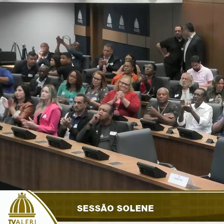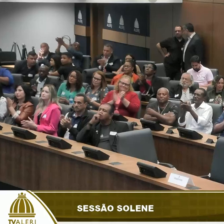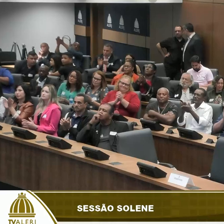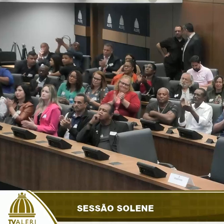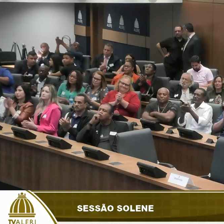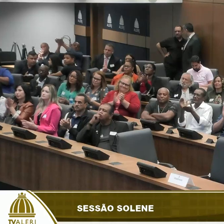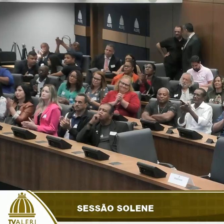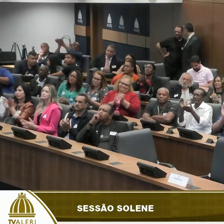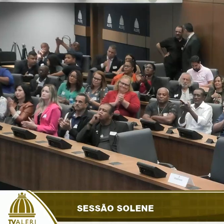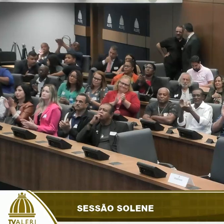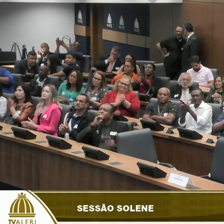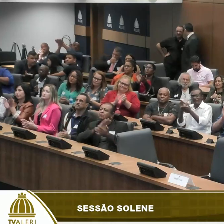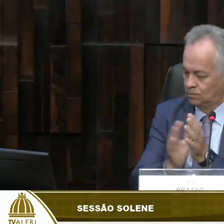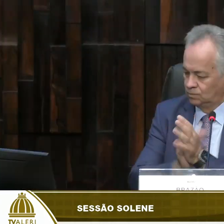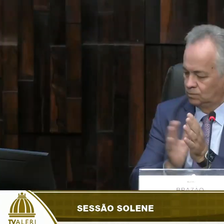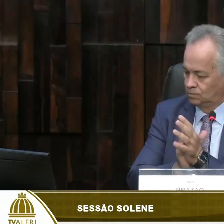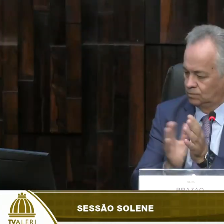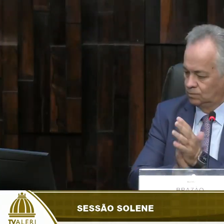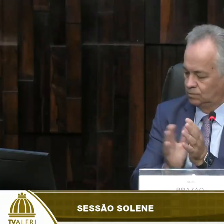prestigiado.